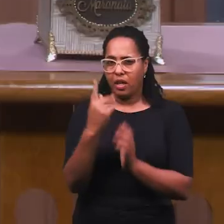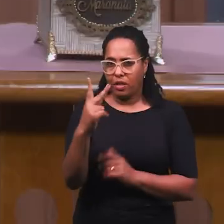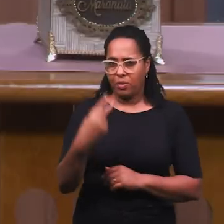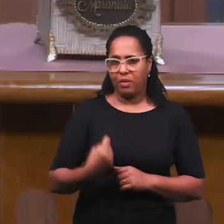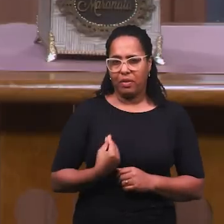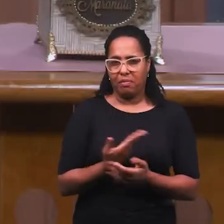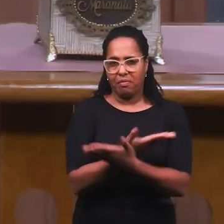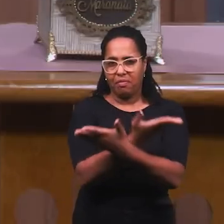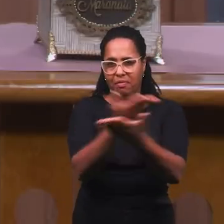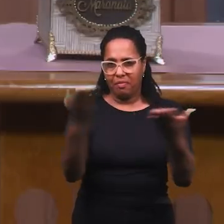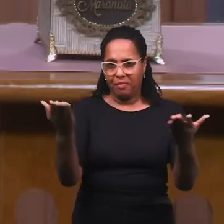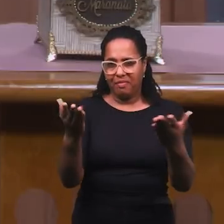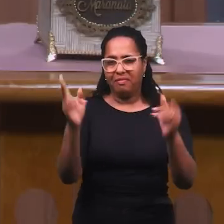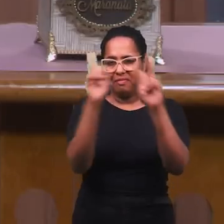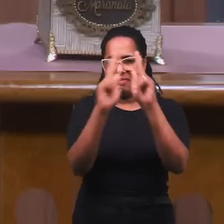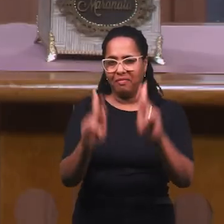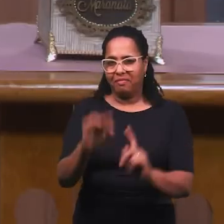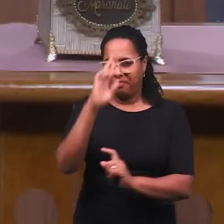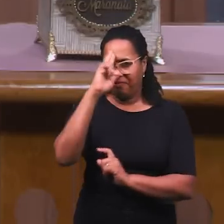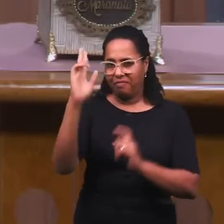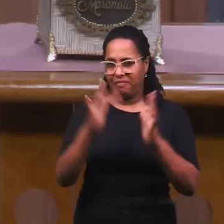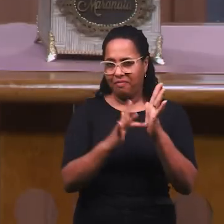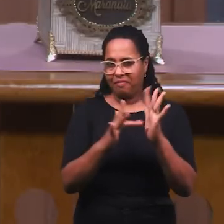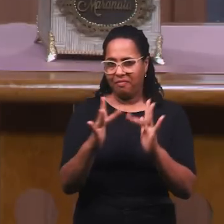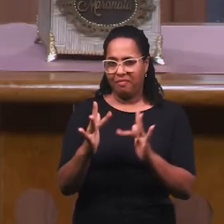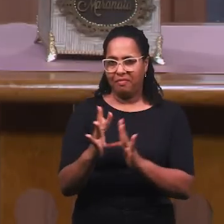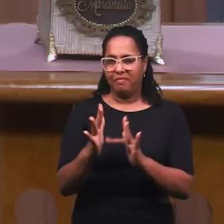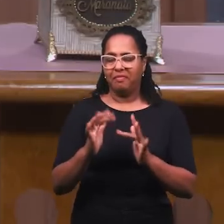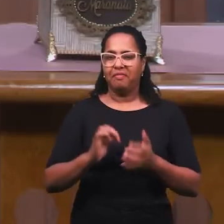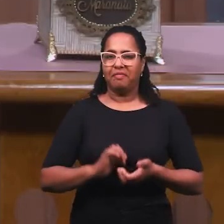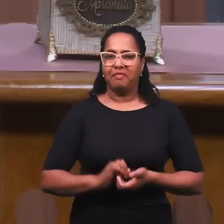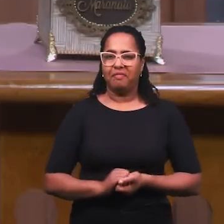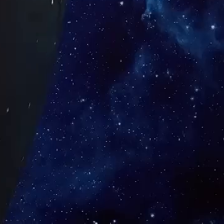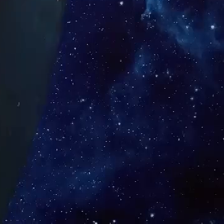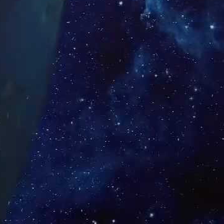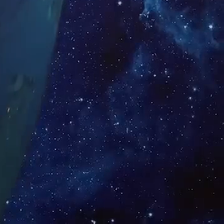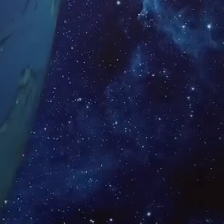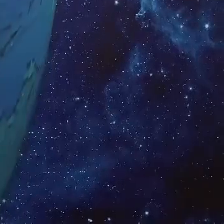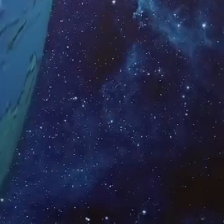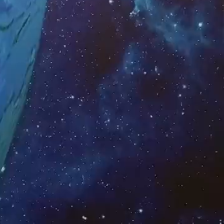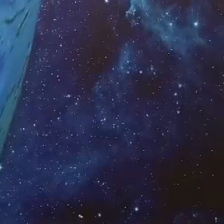horas para orar pela sua vida. A todos, a paz do Senhor Jesus.